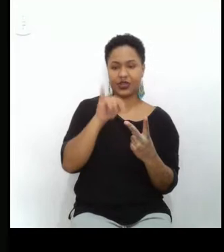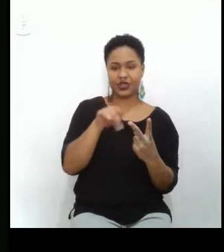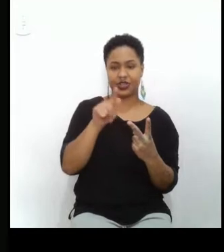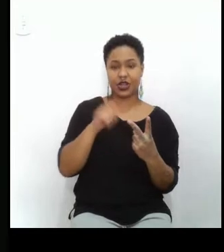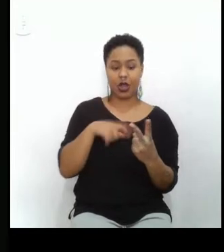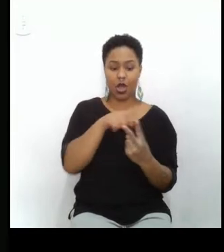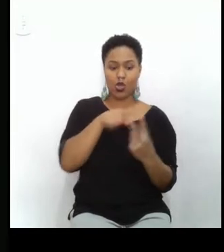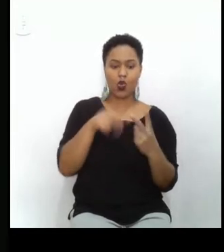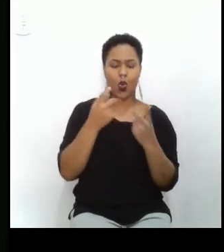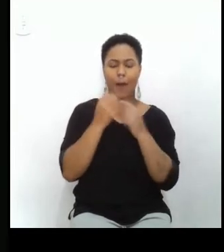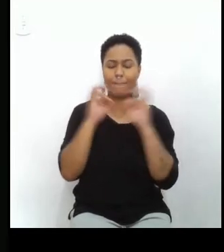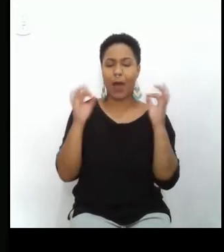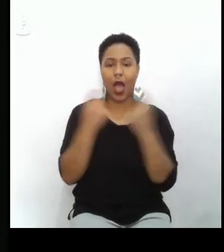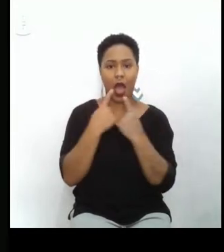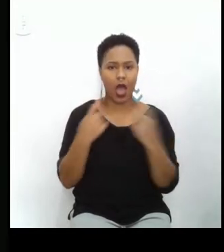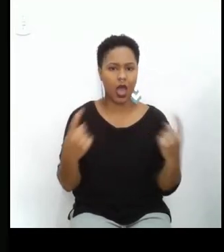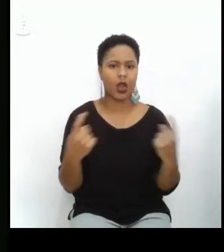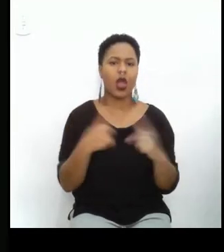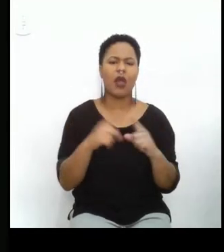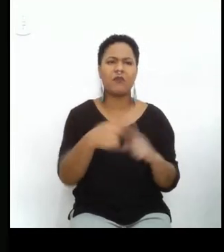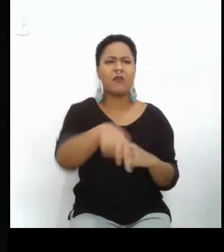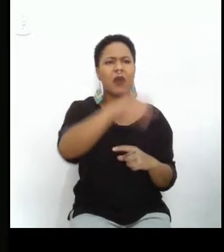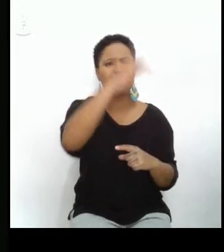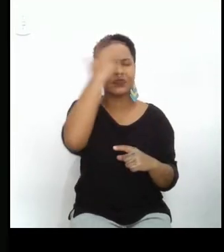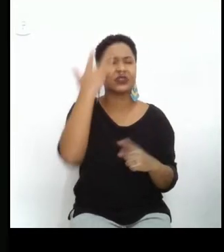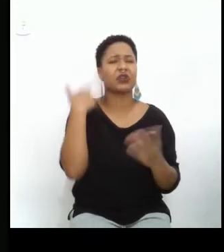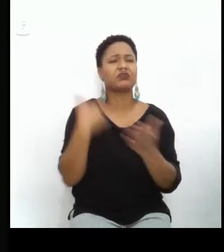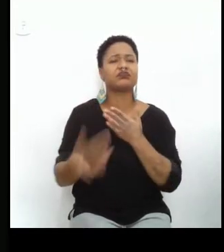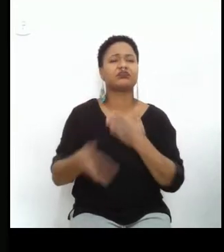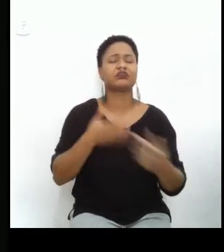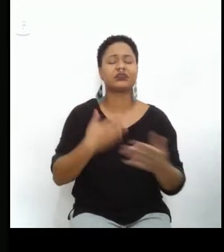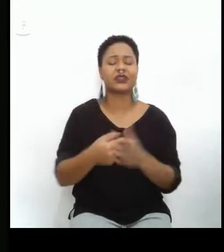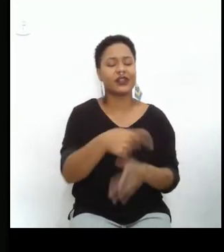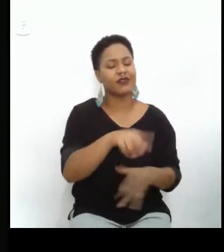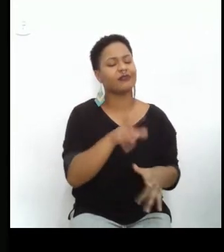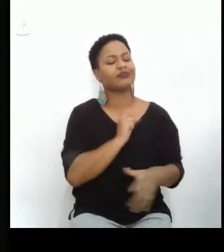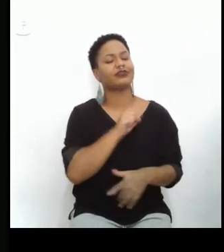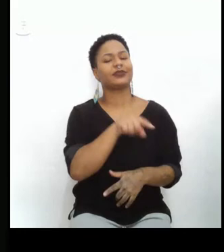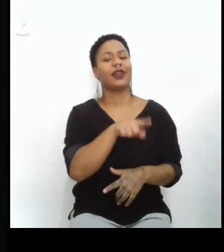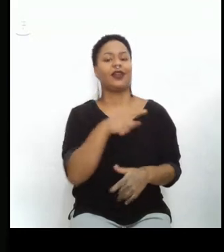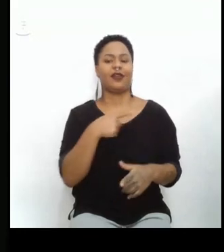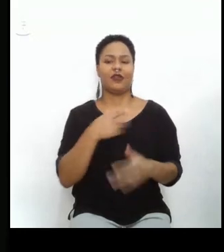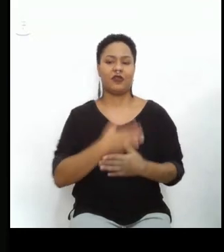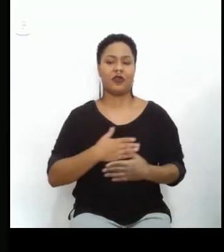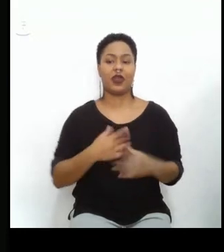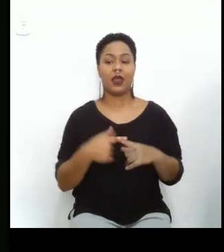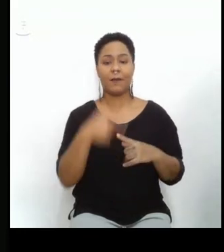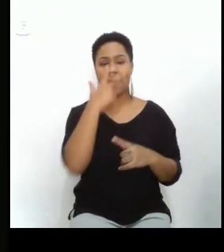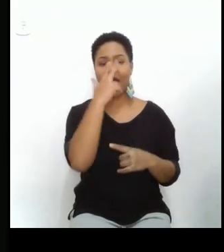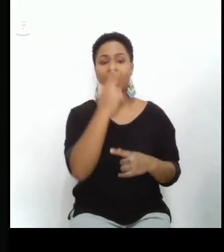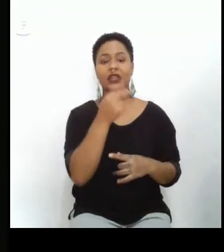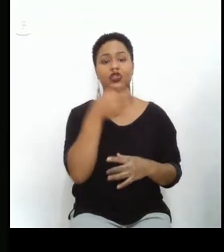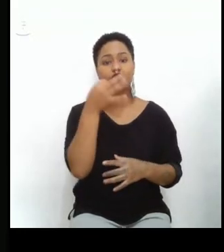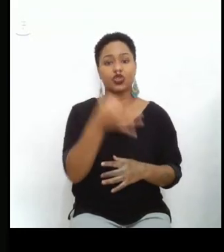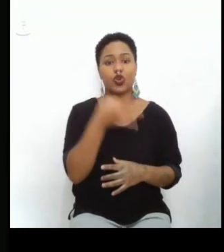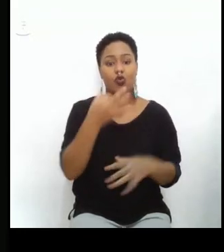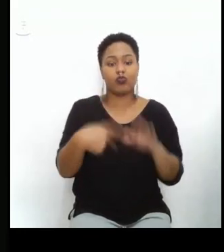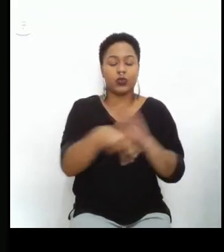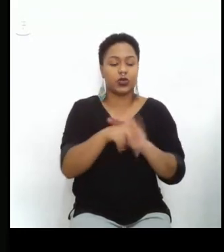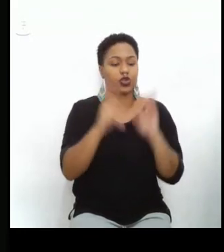mas ninguém parece se importar com aquelas pecinhas adorável era como se os sons fossem parte do ritual